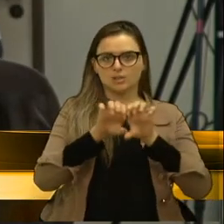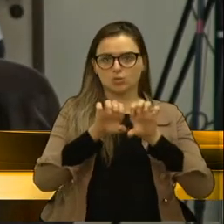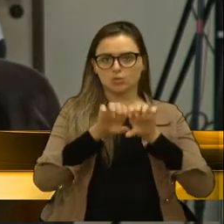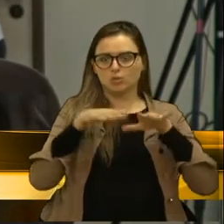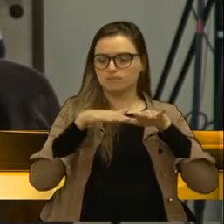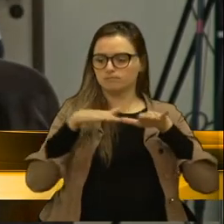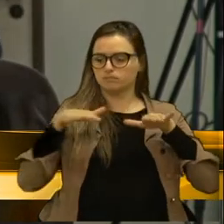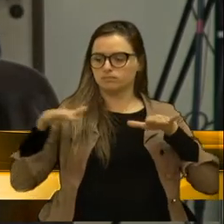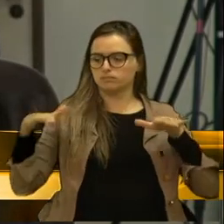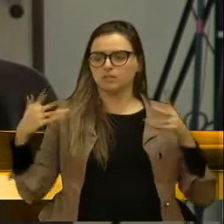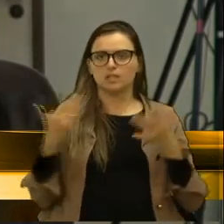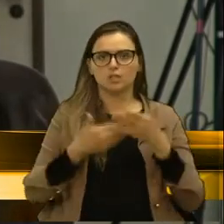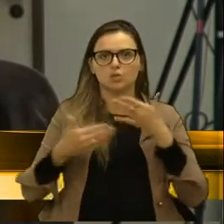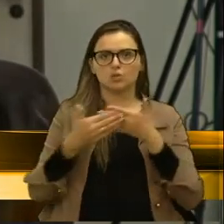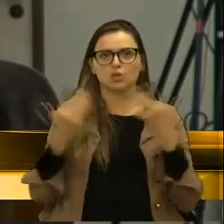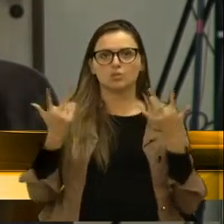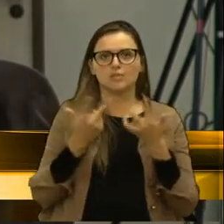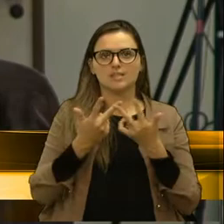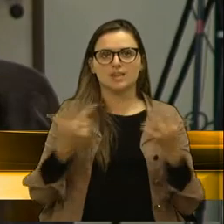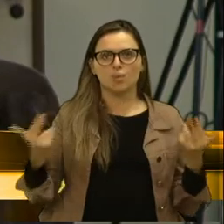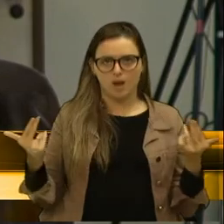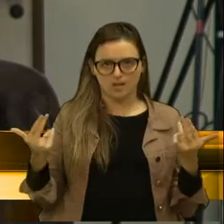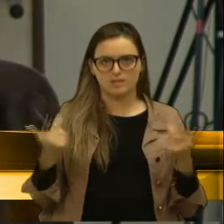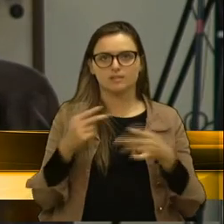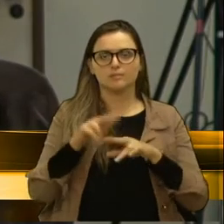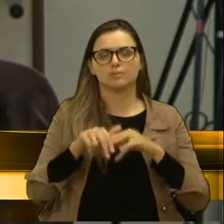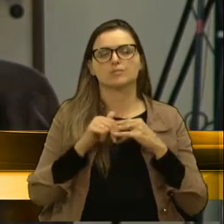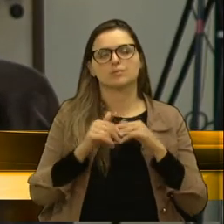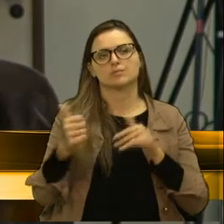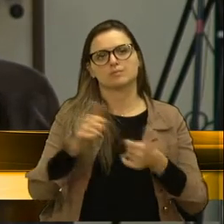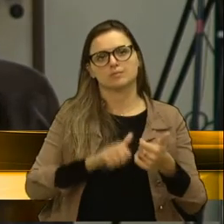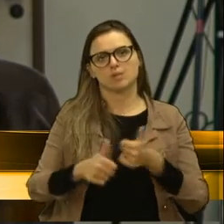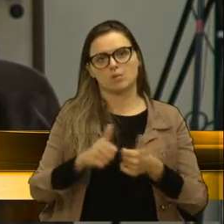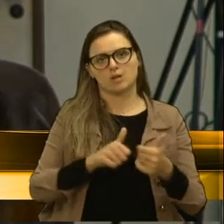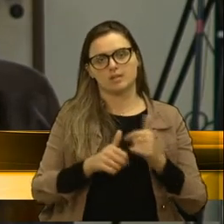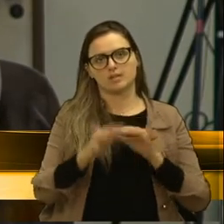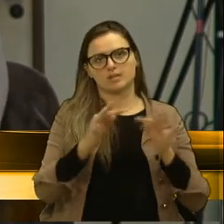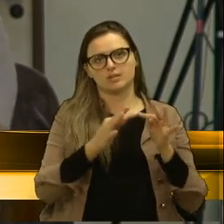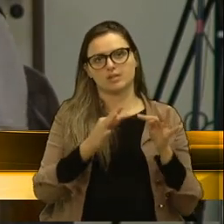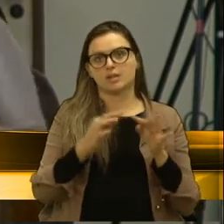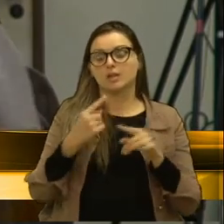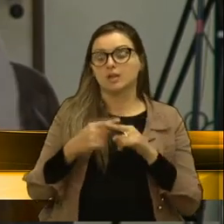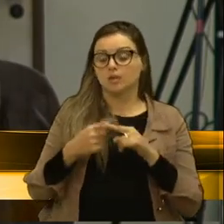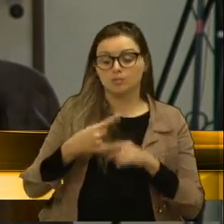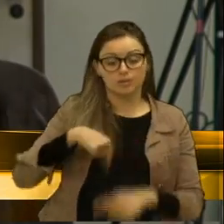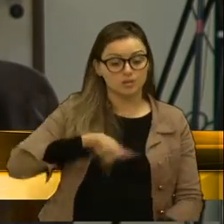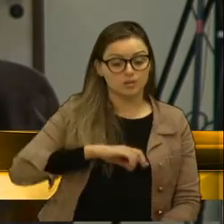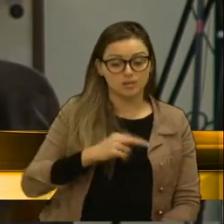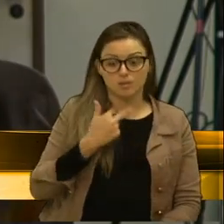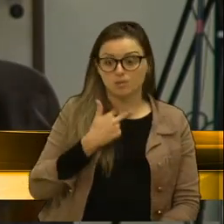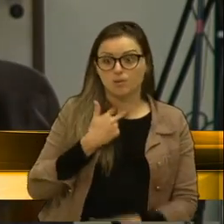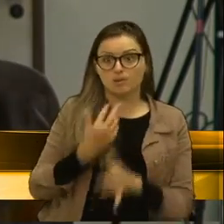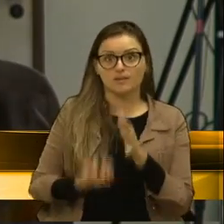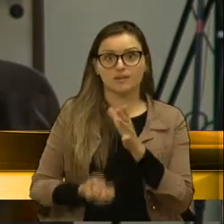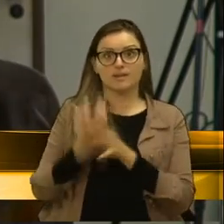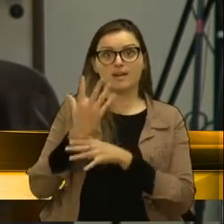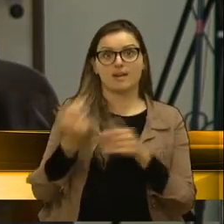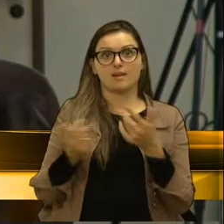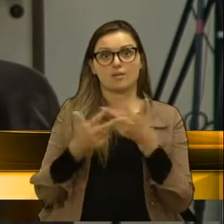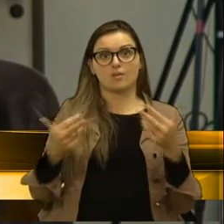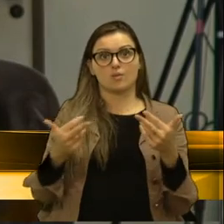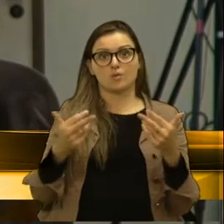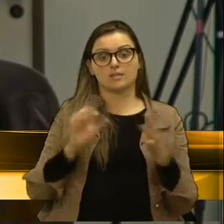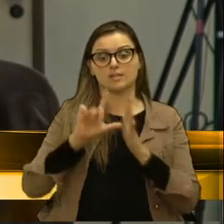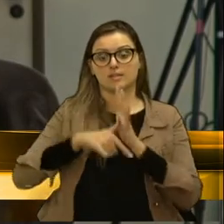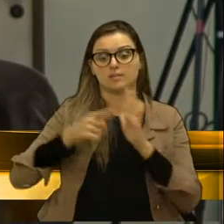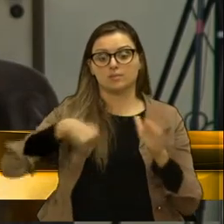horizontalmente, né, pela qualificação técnica, porque nós não podemos criar monstros que depois a gente não consegue